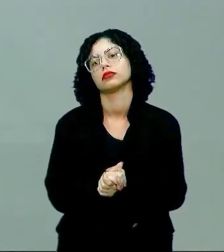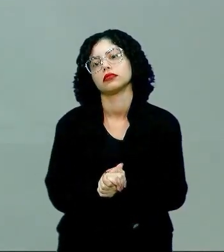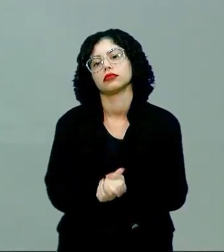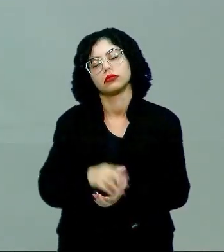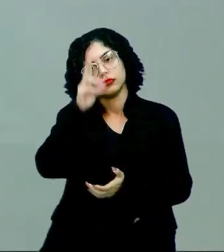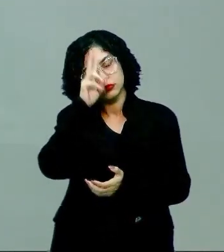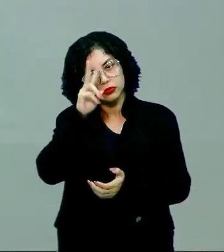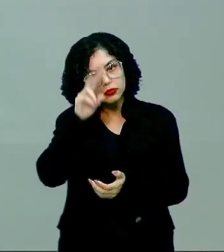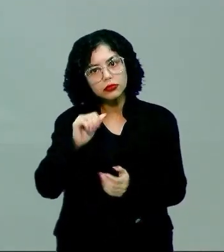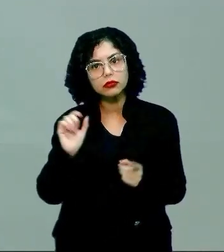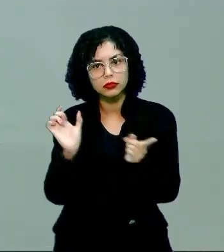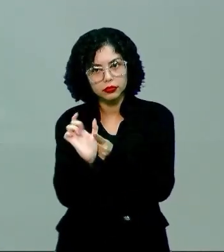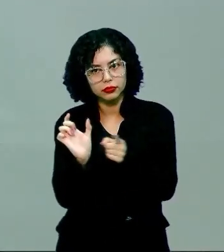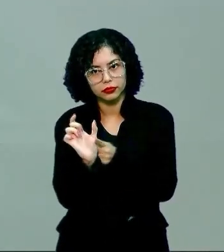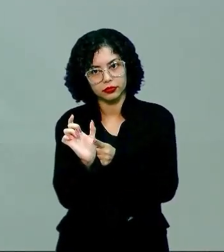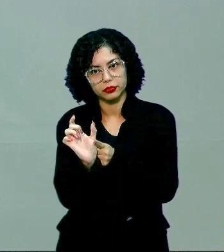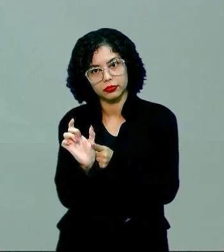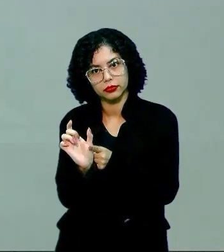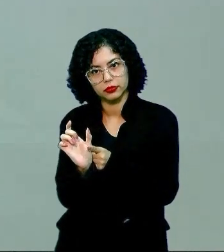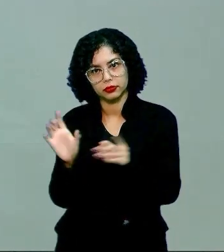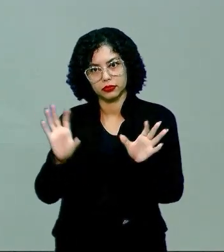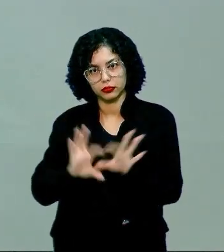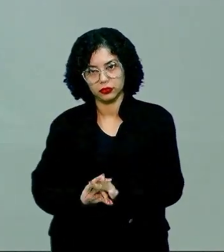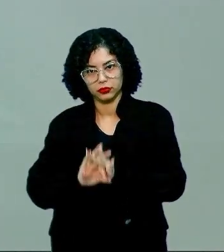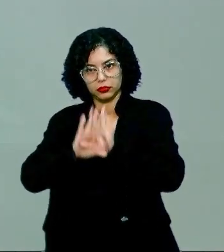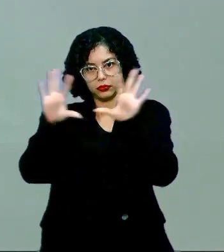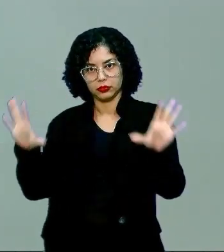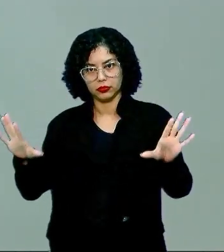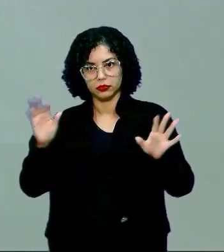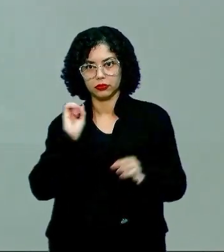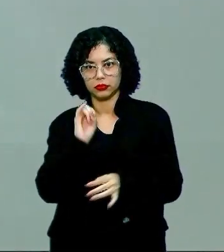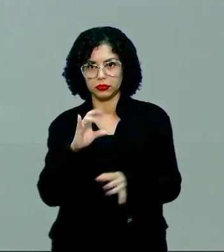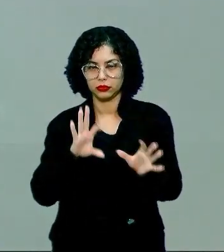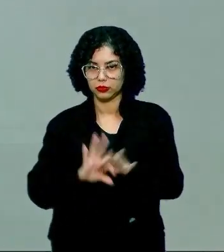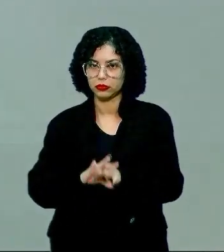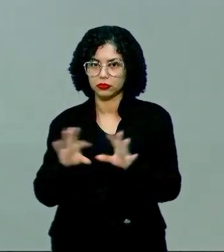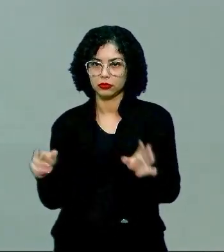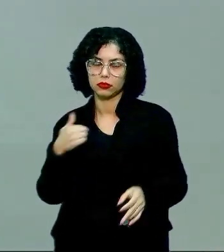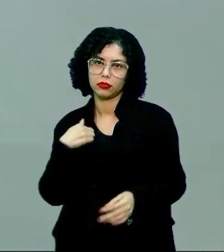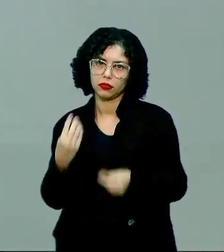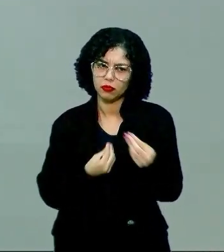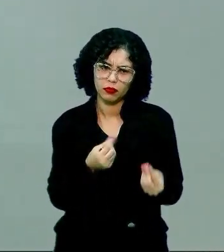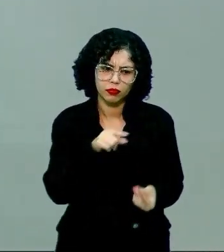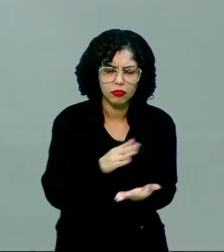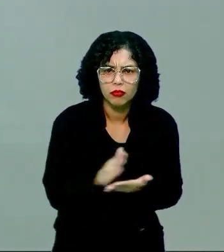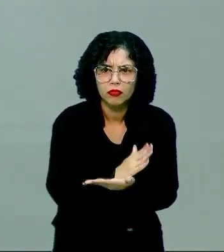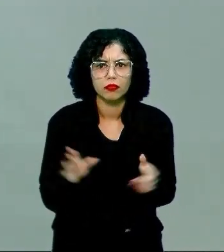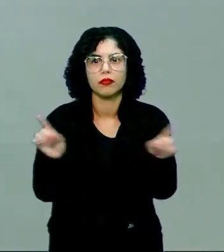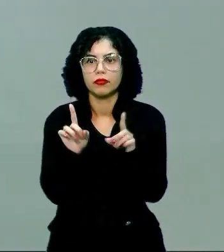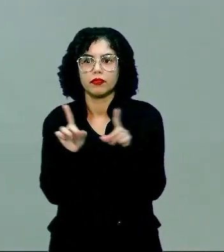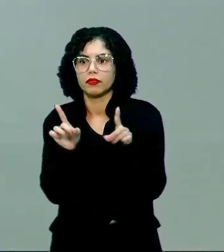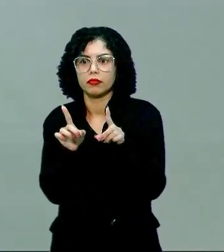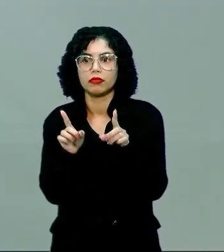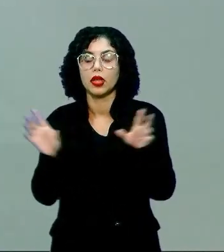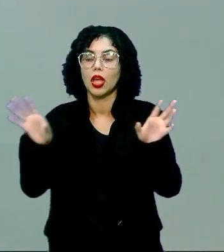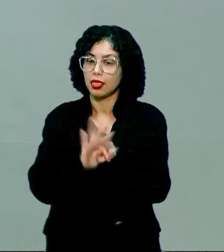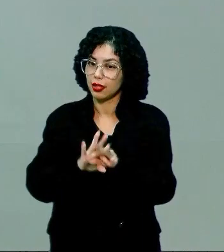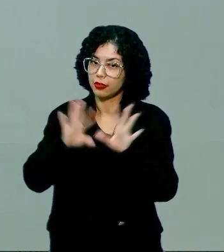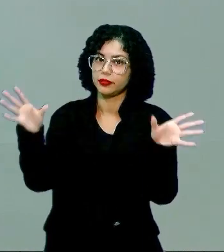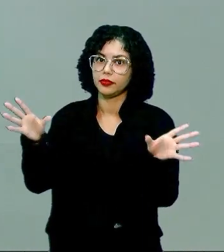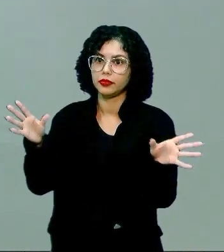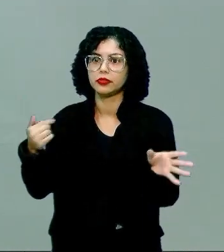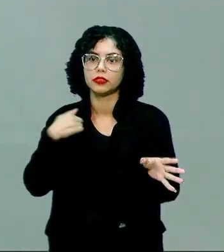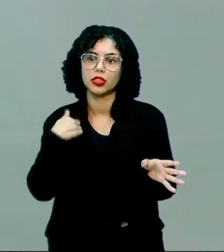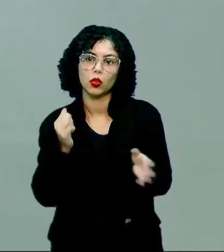lembra da palavra Liberdade se eu sou livre tem como aprender determinar algo não porque é liberdade